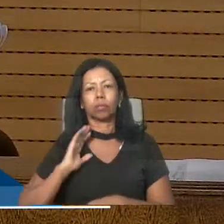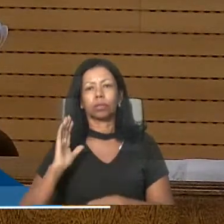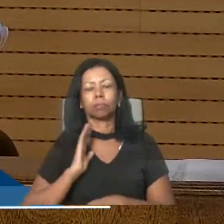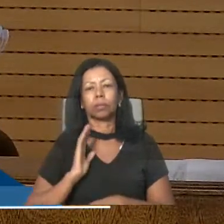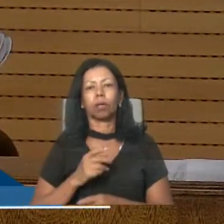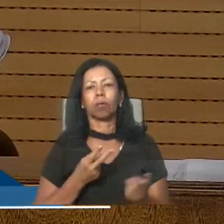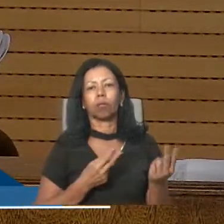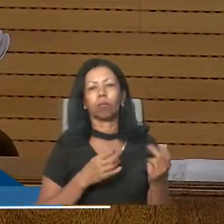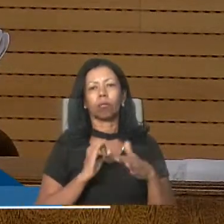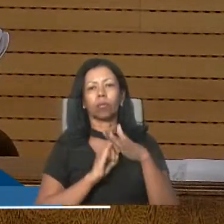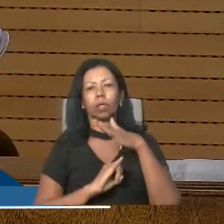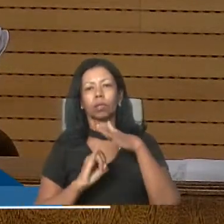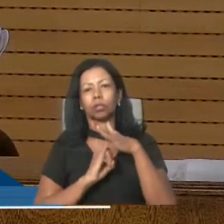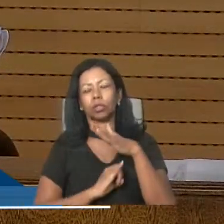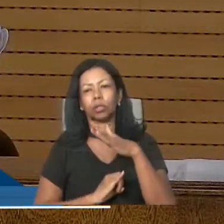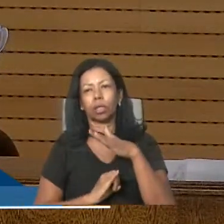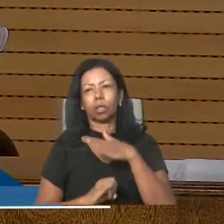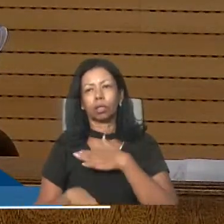como entidades